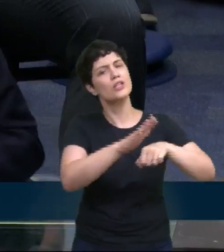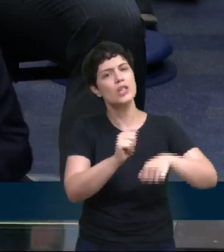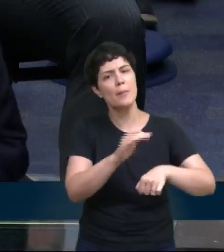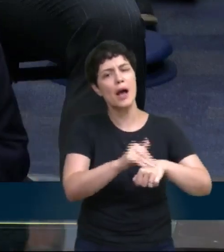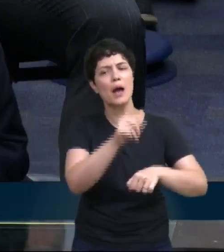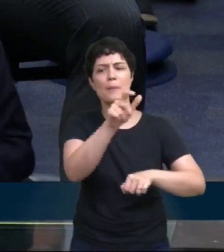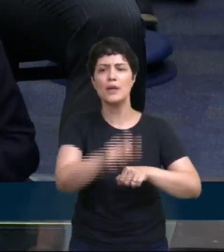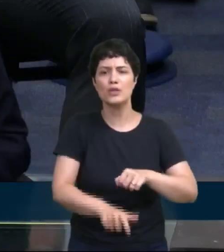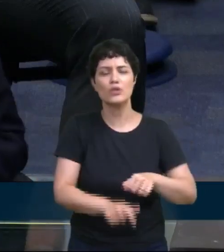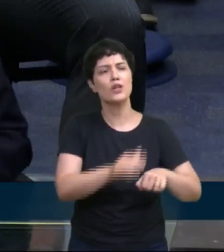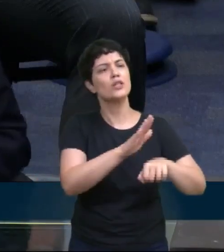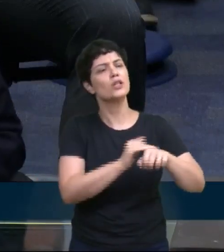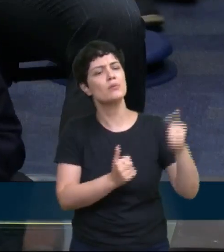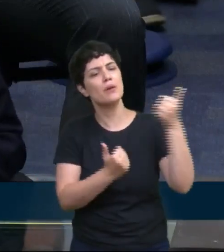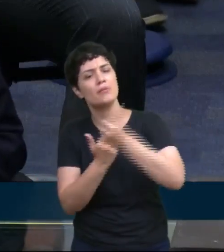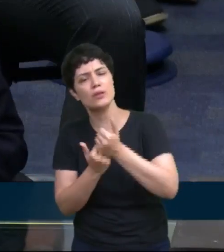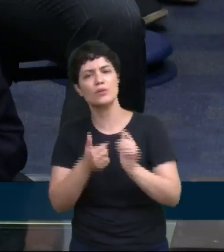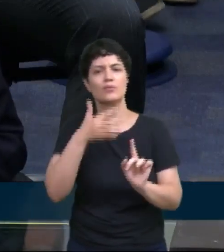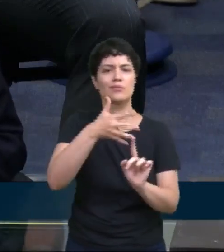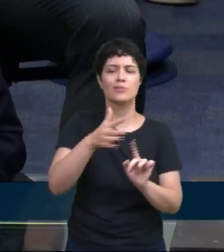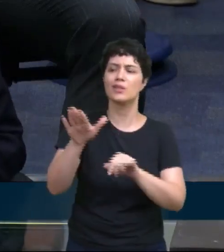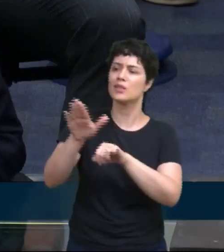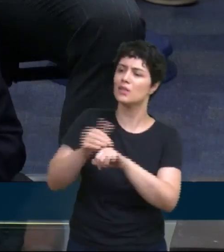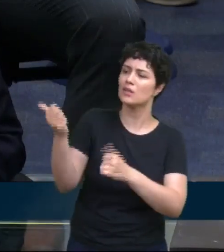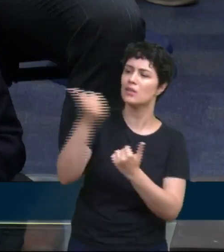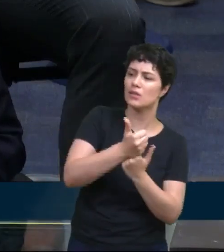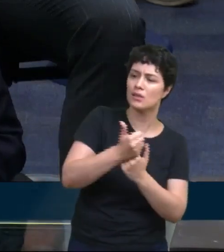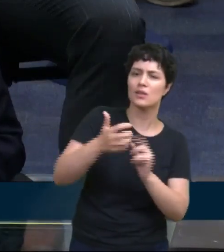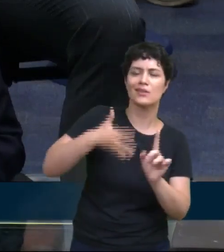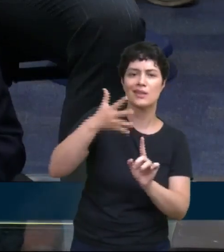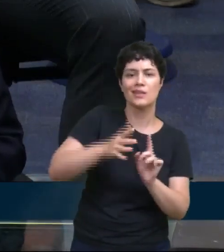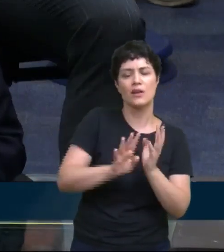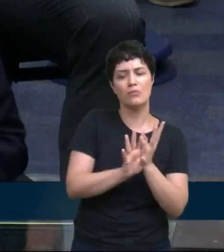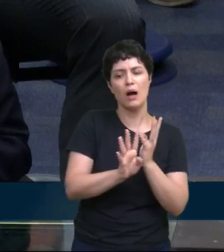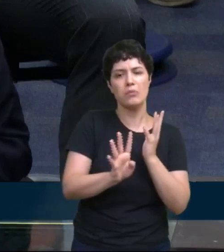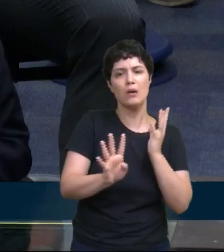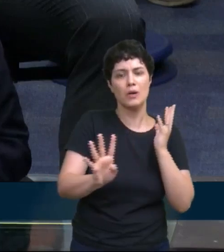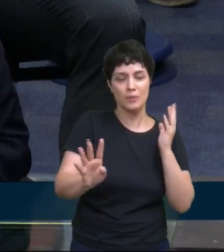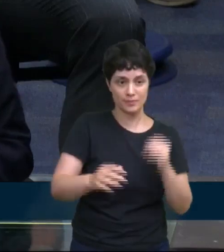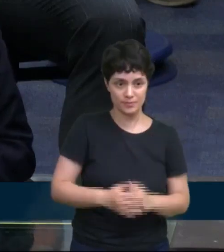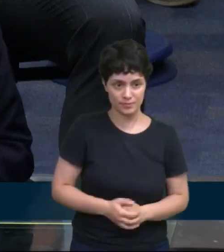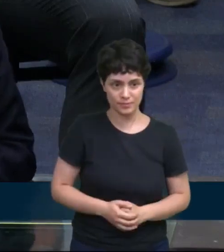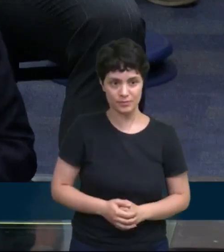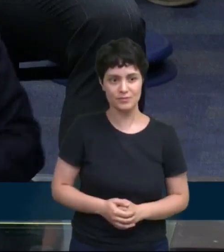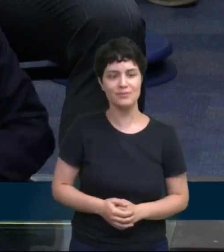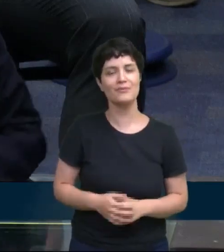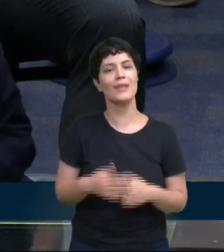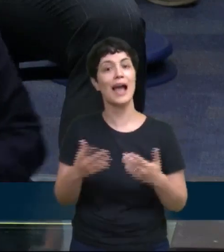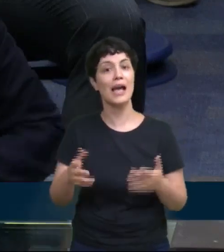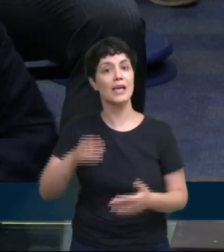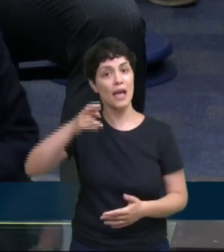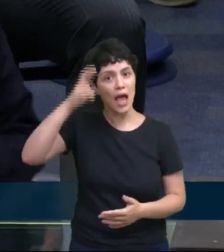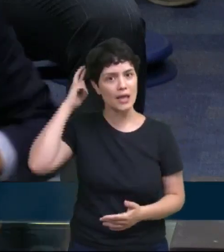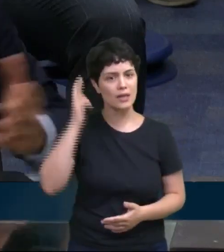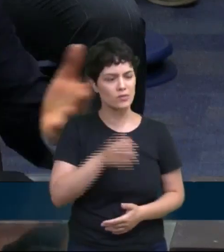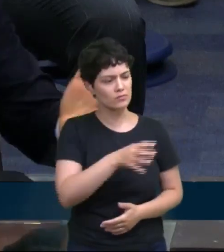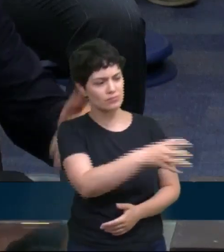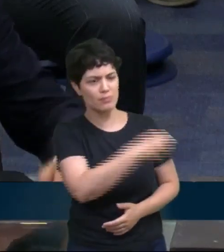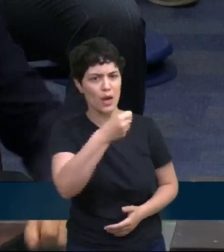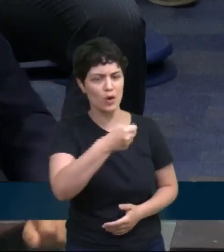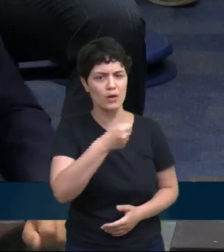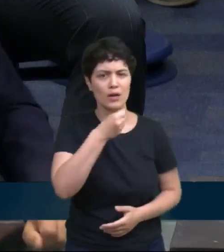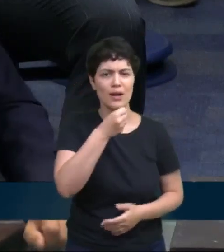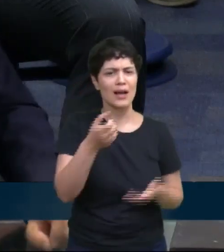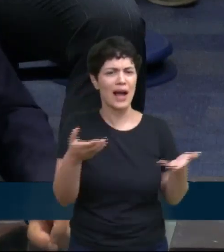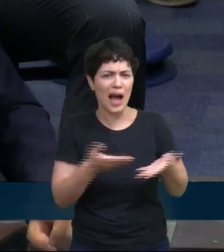pegou o microfone do mestre de cerimônias e falou o seguinte: fala o prefeito e daí falo eu para encerrar, porque esse